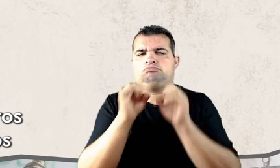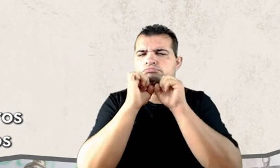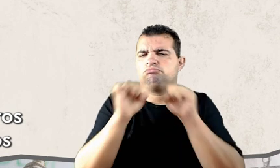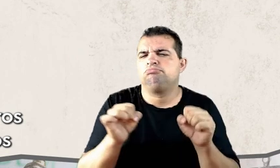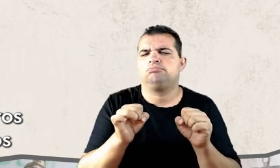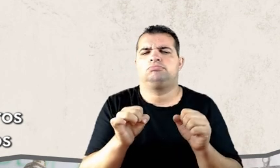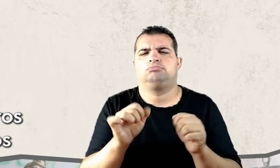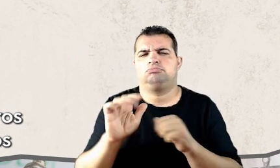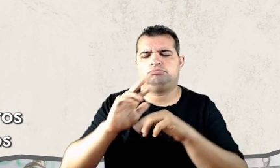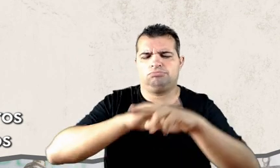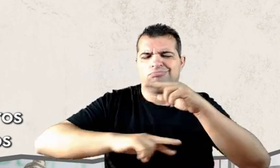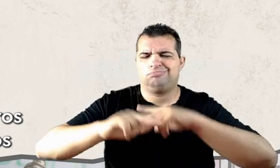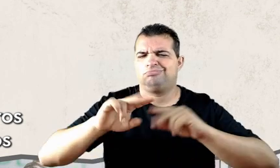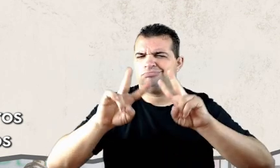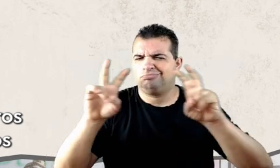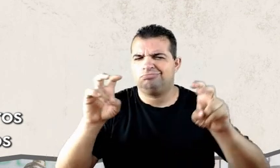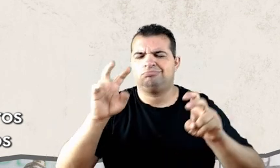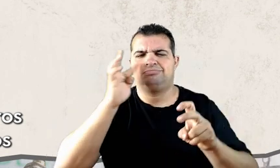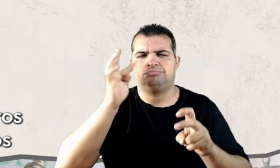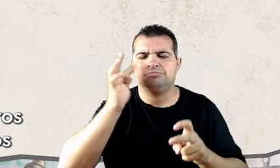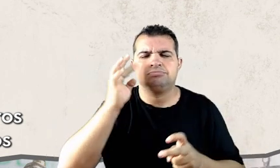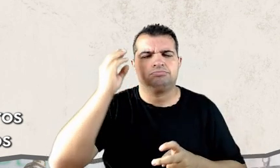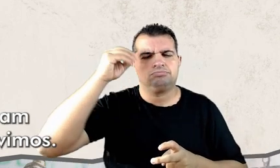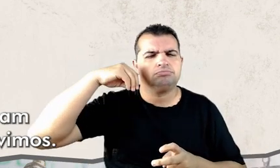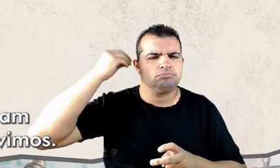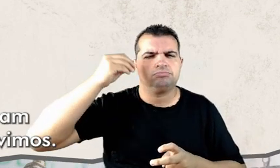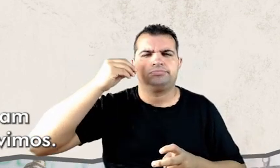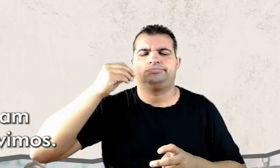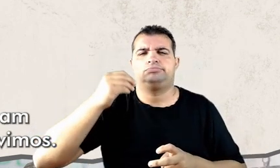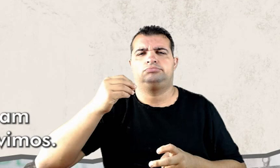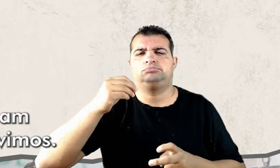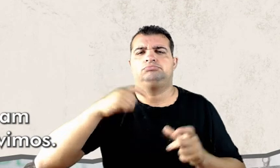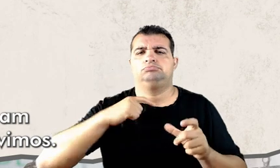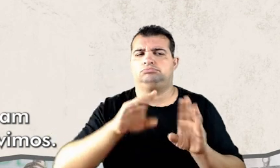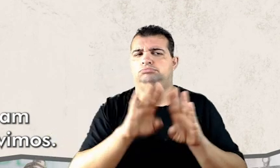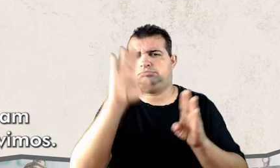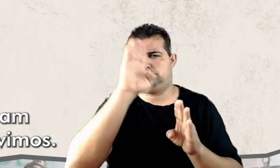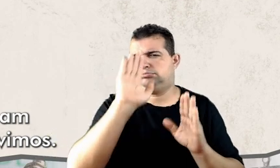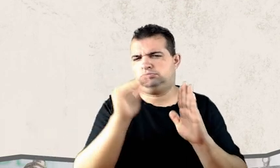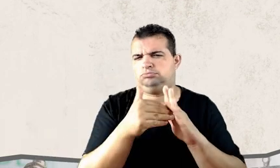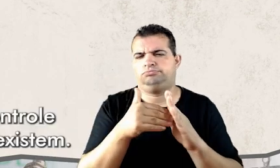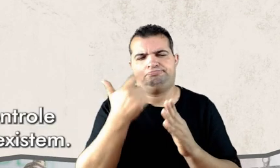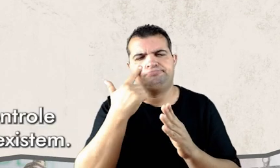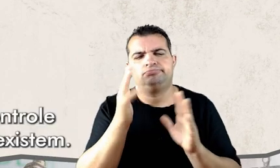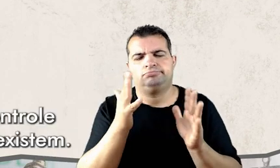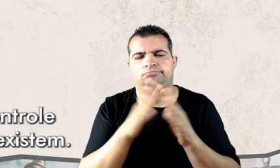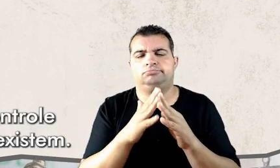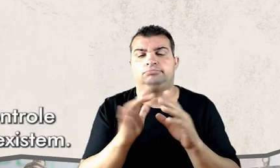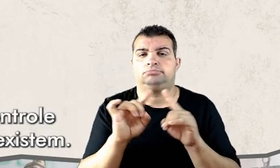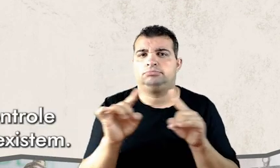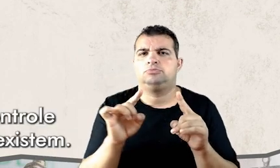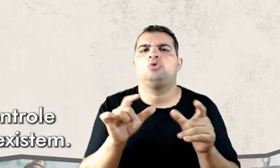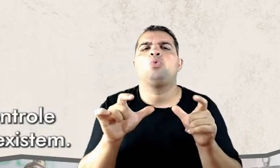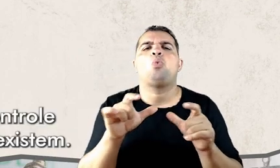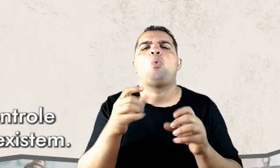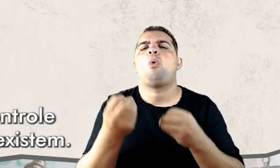gabinetes, centros destinados a diversos campos da psicologia aplicada funcionam em quase todo o Brasil, como já vimos. Também por isso, os